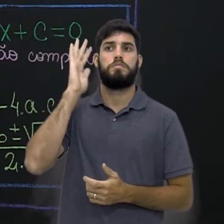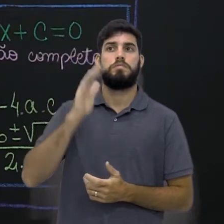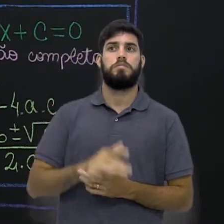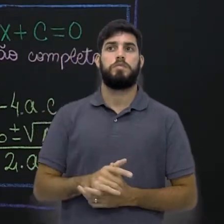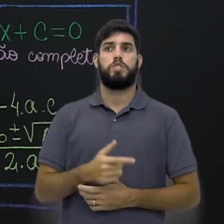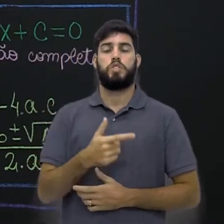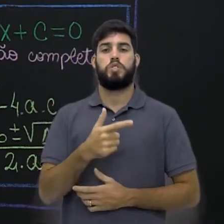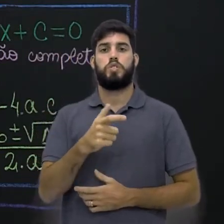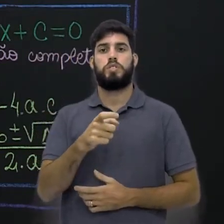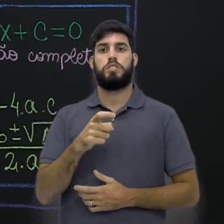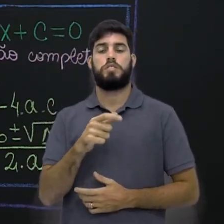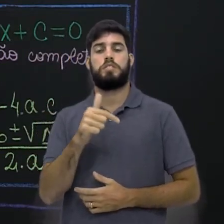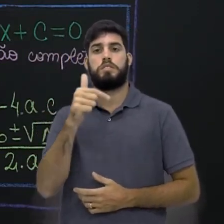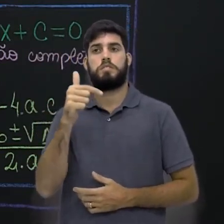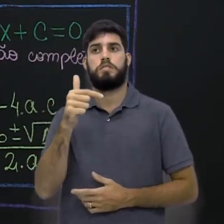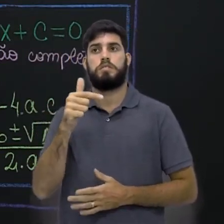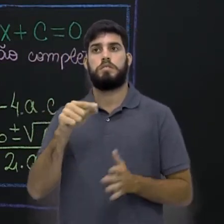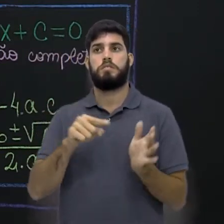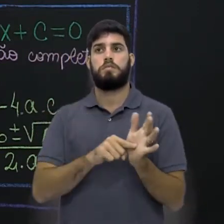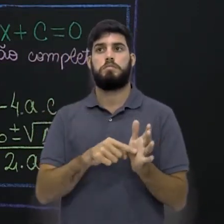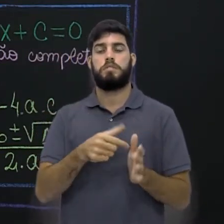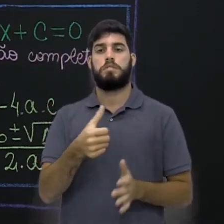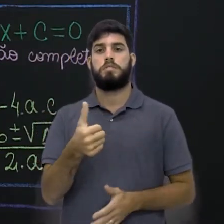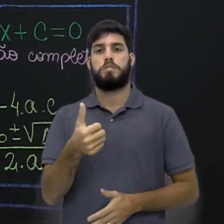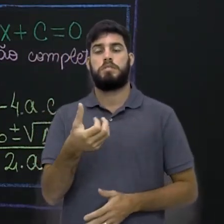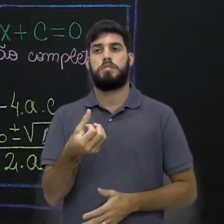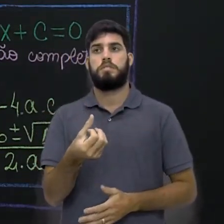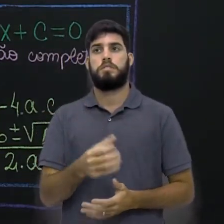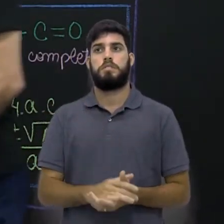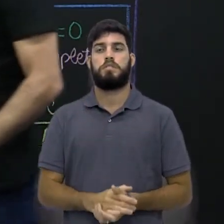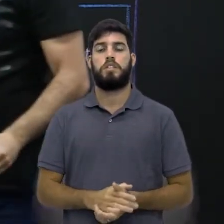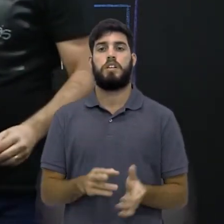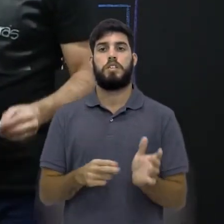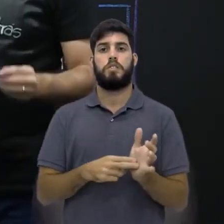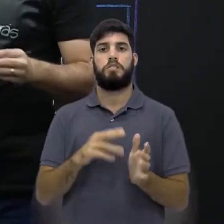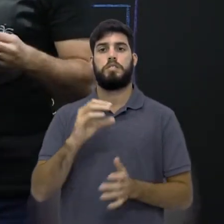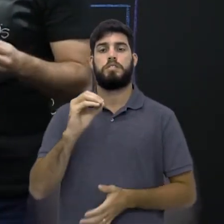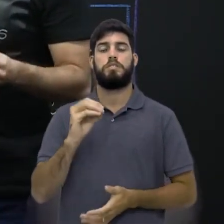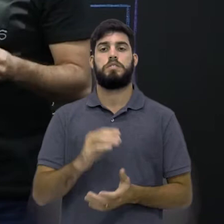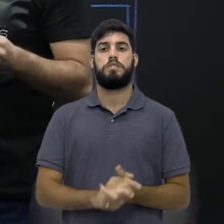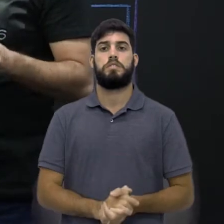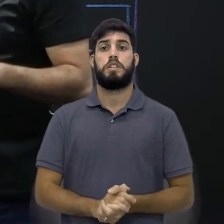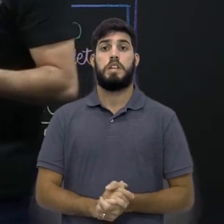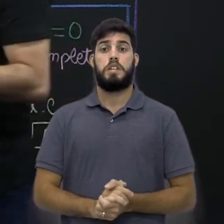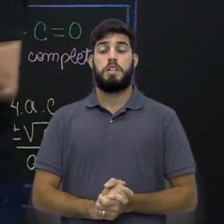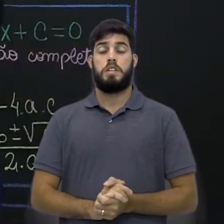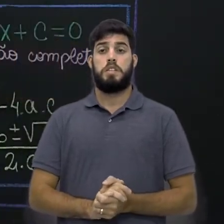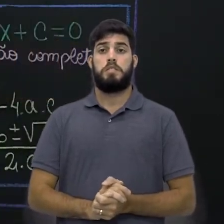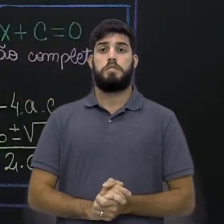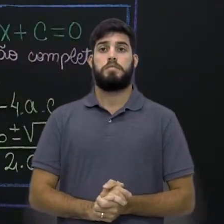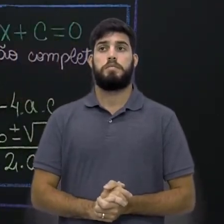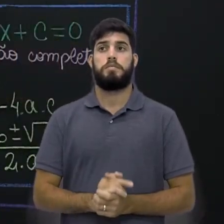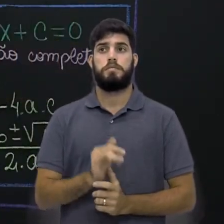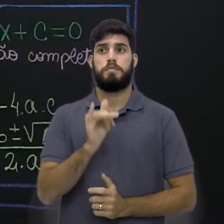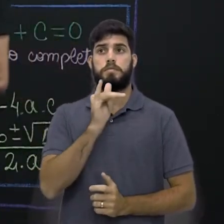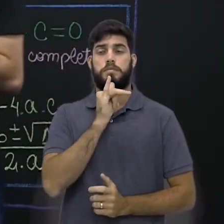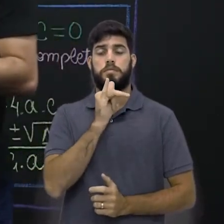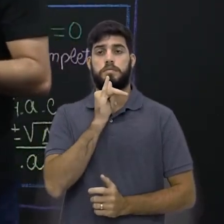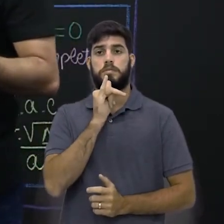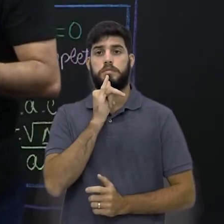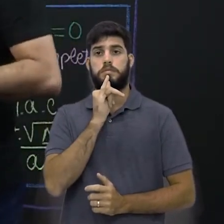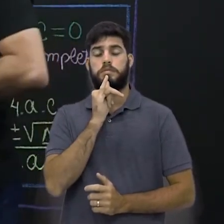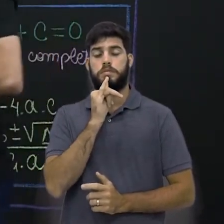ao quadrado menos 16 igual a zero. Esse é um exemplo de equação de segundo